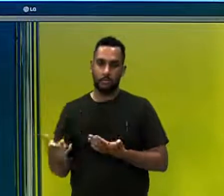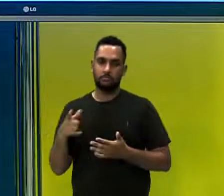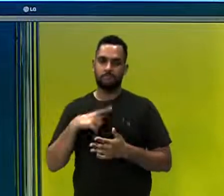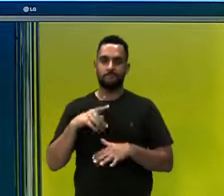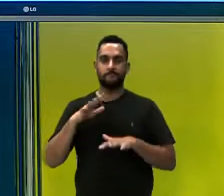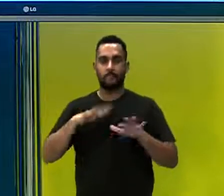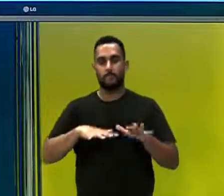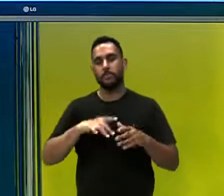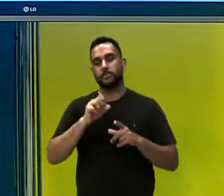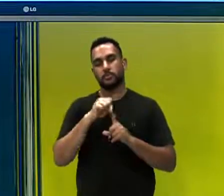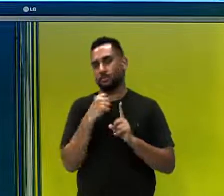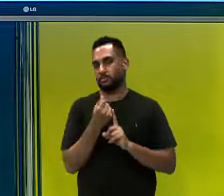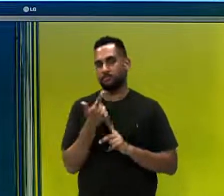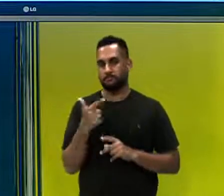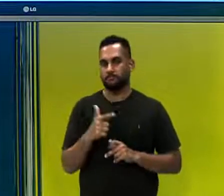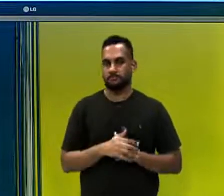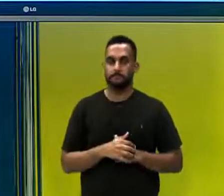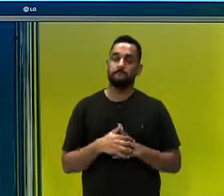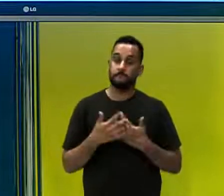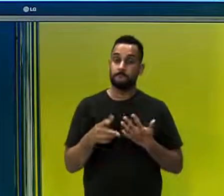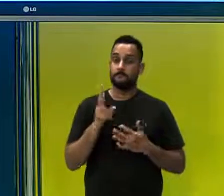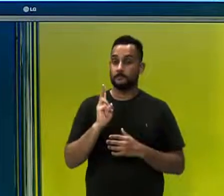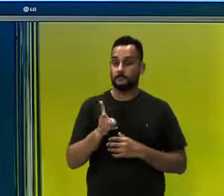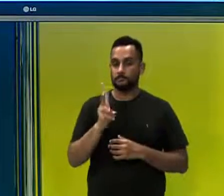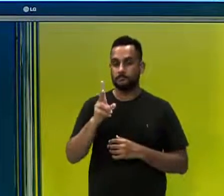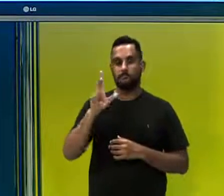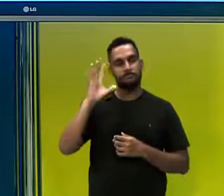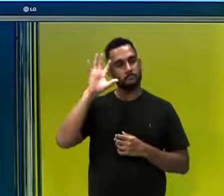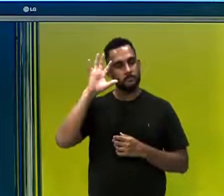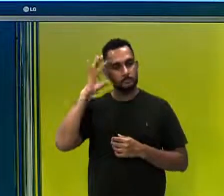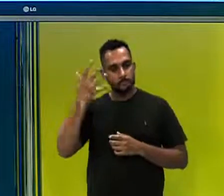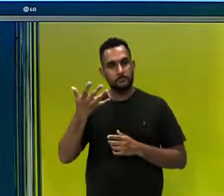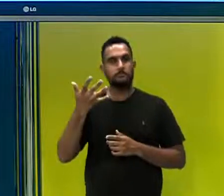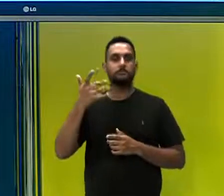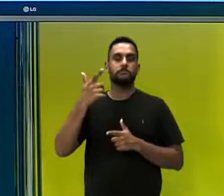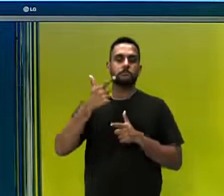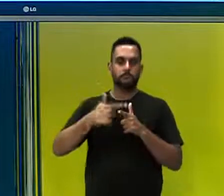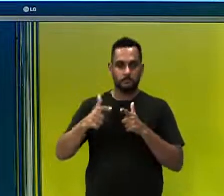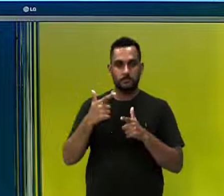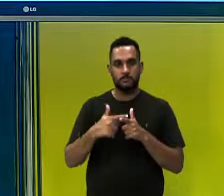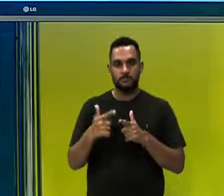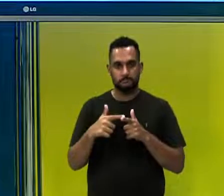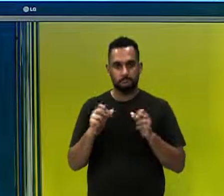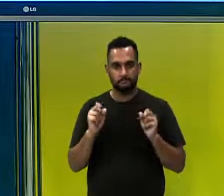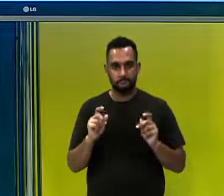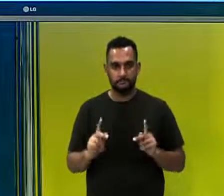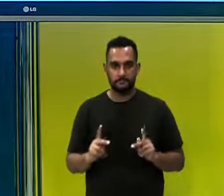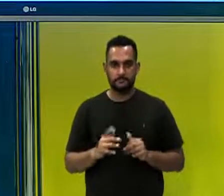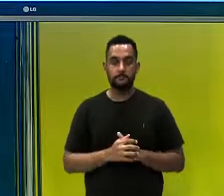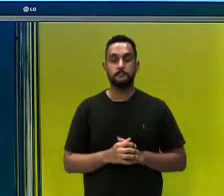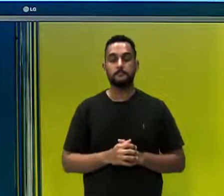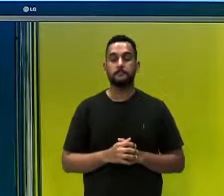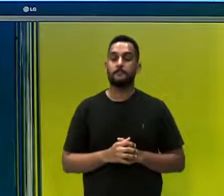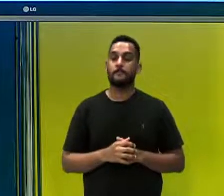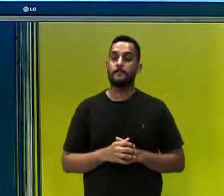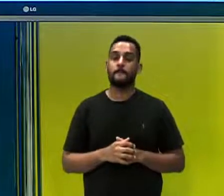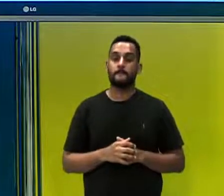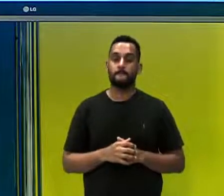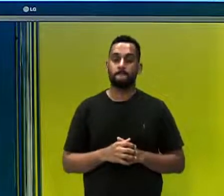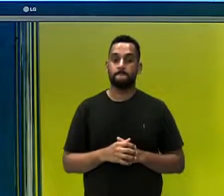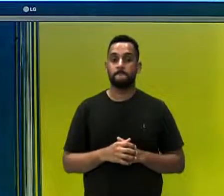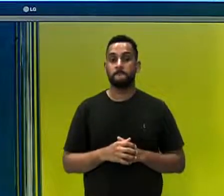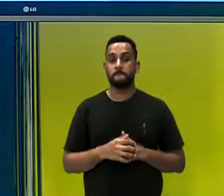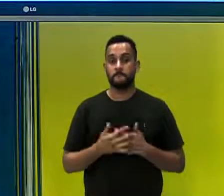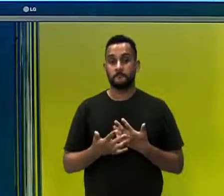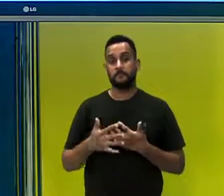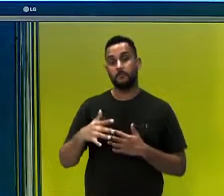movimentos sociais, tá bom? Então é sempre tentando resolver alguns desses problemas, tá bom? Bem, dentro do